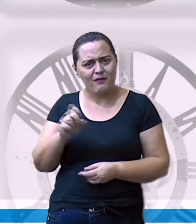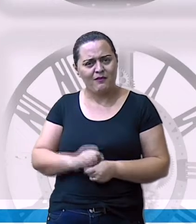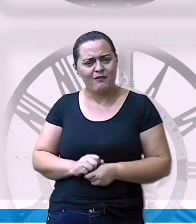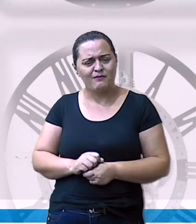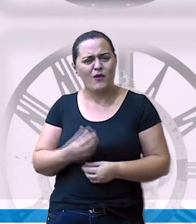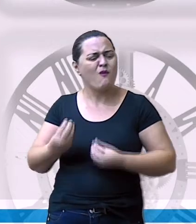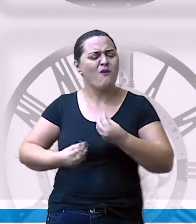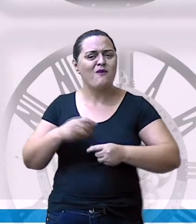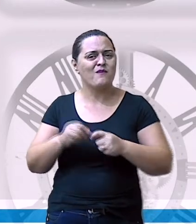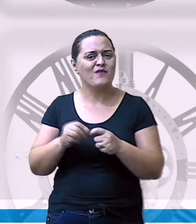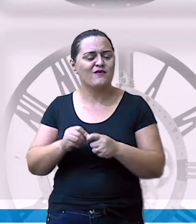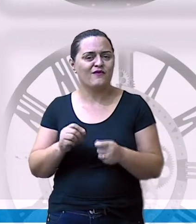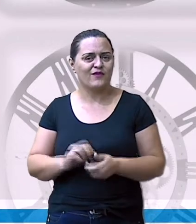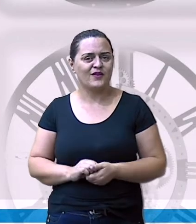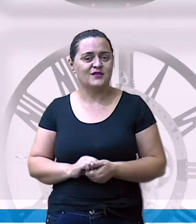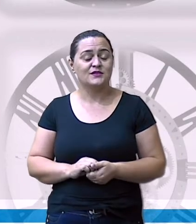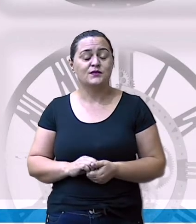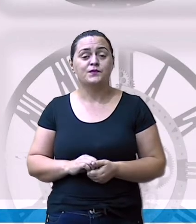Nelas existe uma